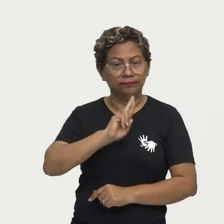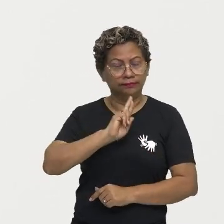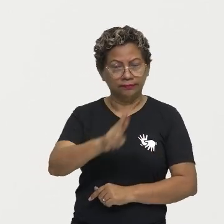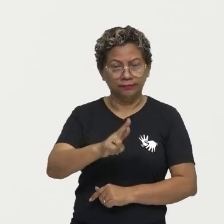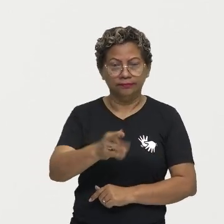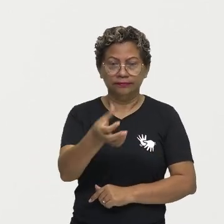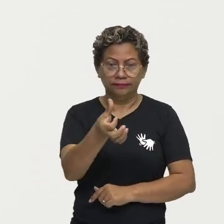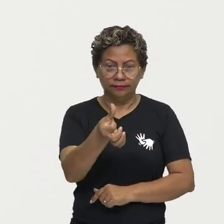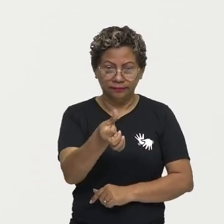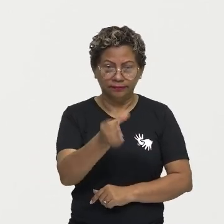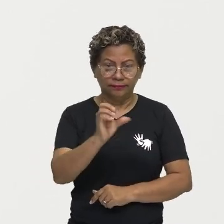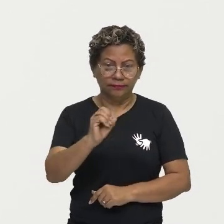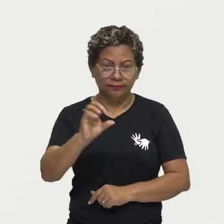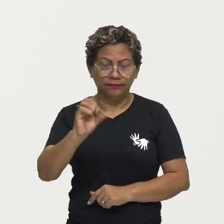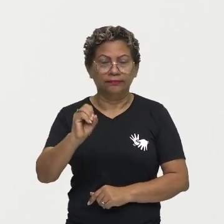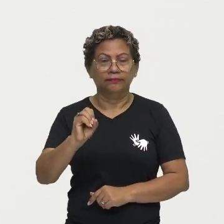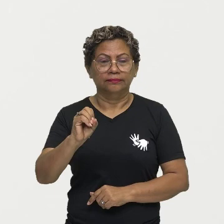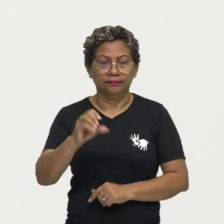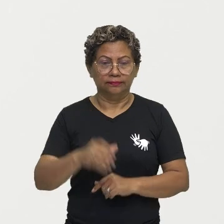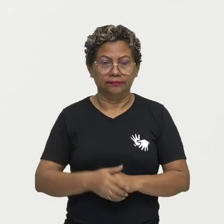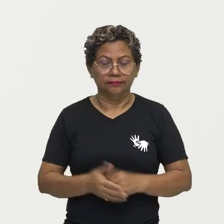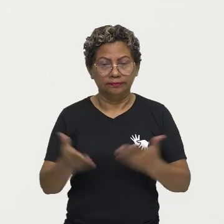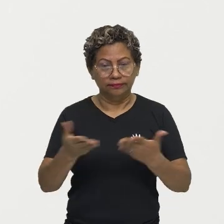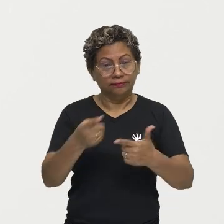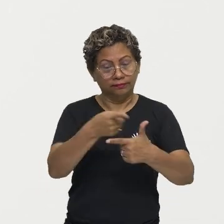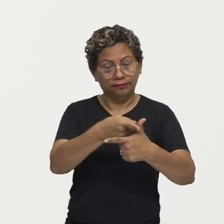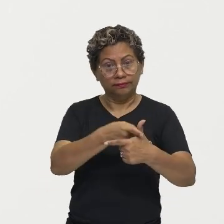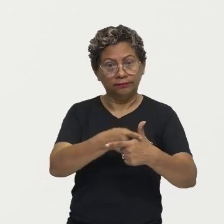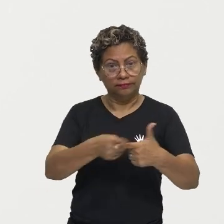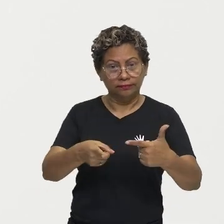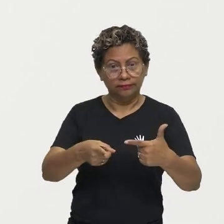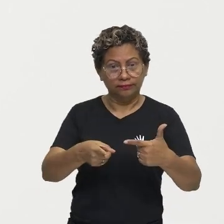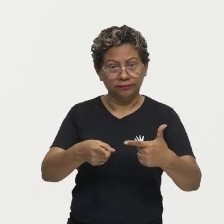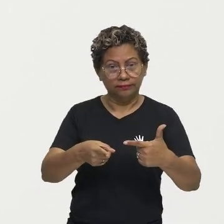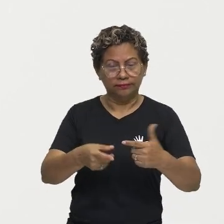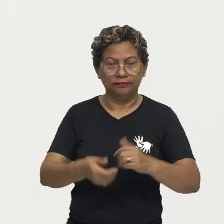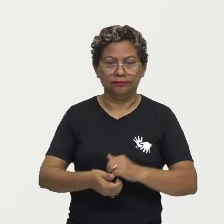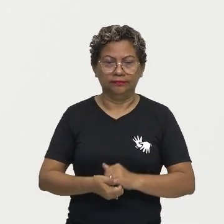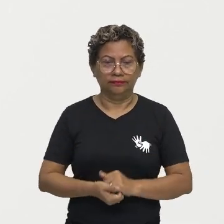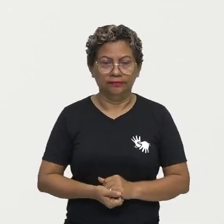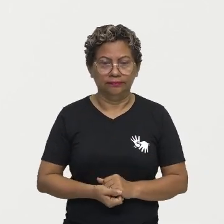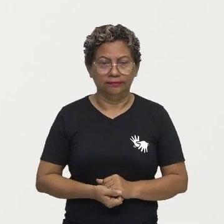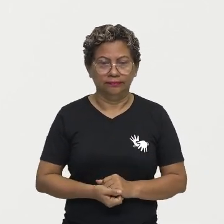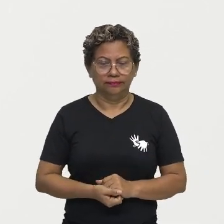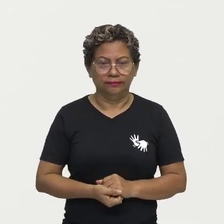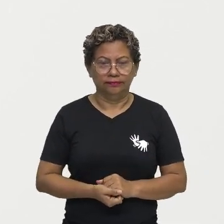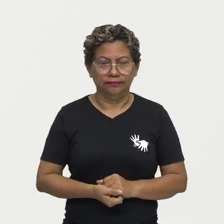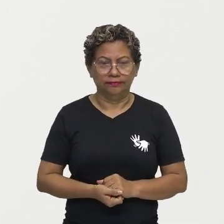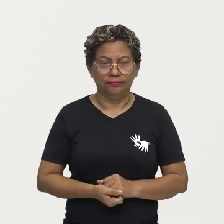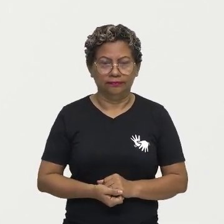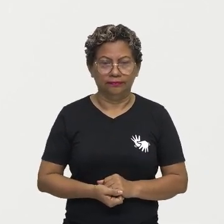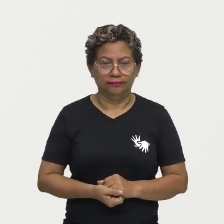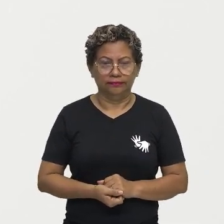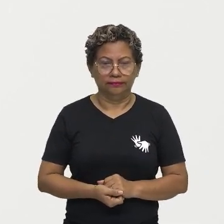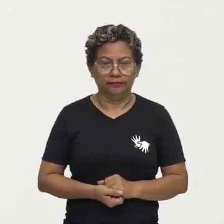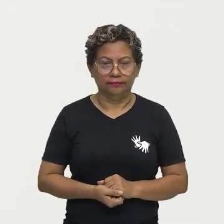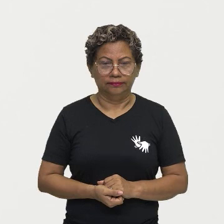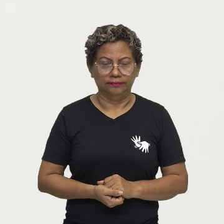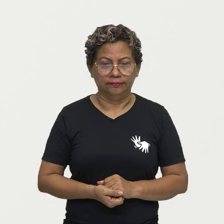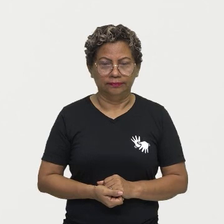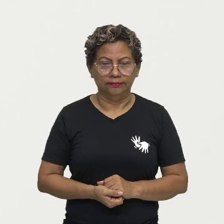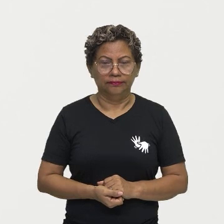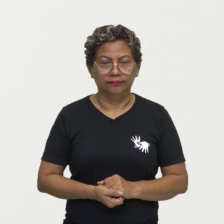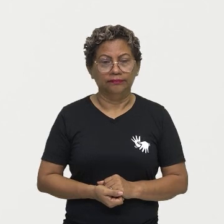você conferir. E quando eu divido 6.000 por 2, né? Por 2, pessoal, então vai